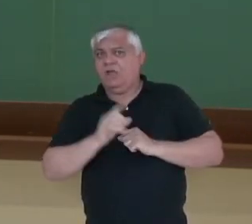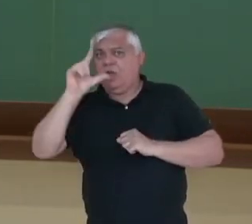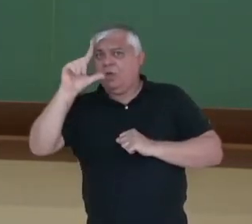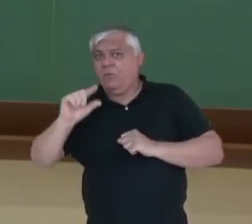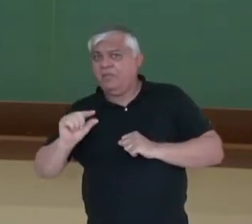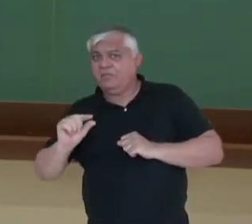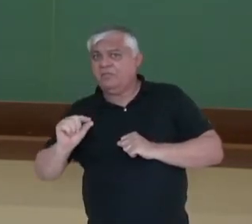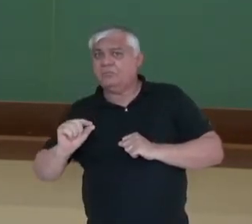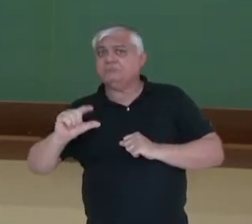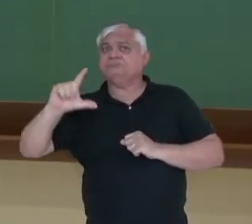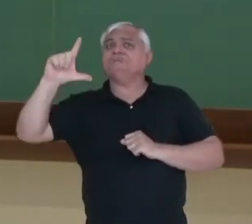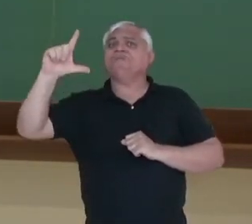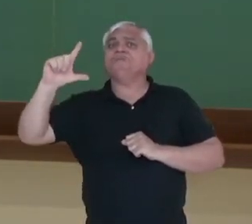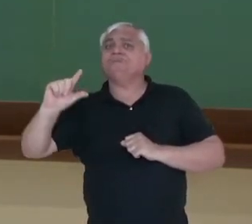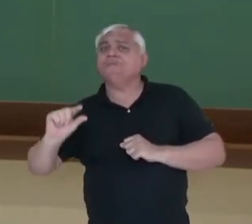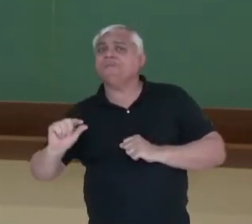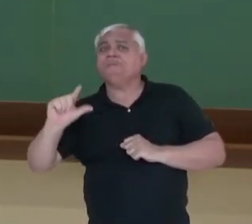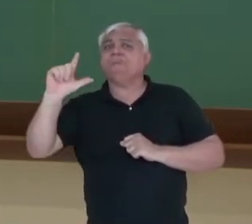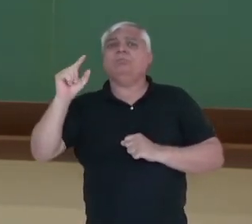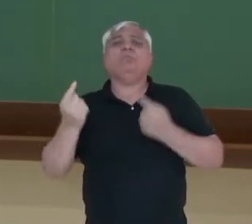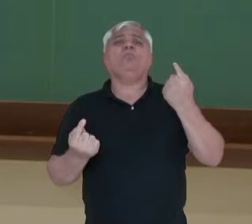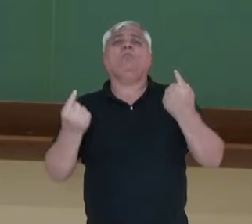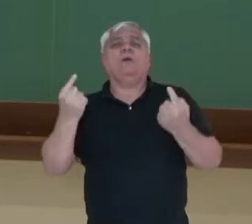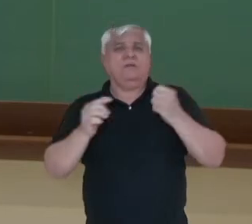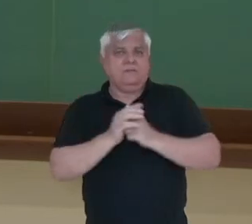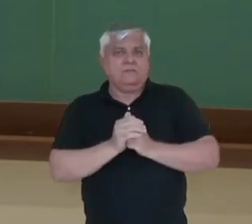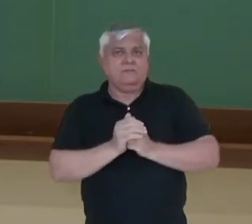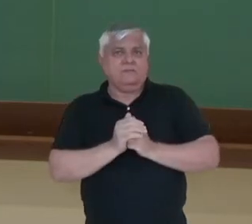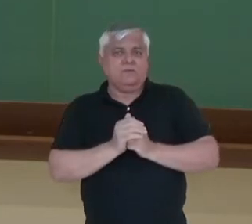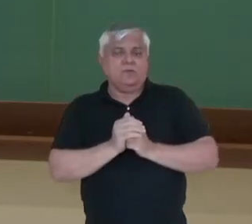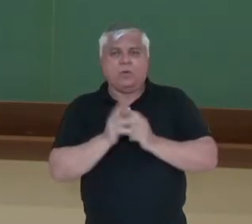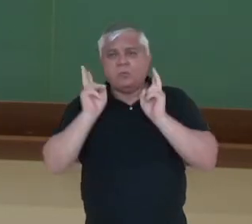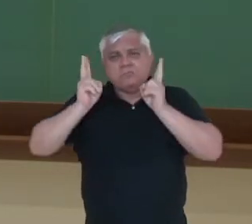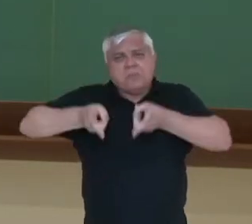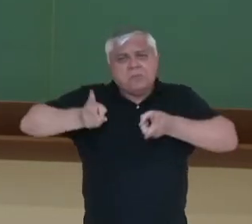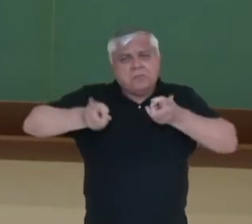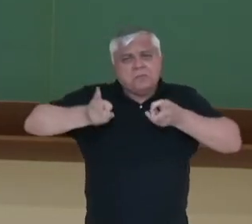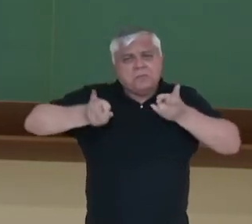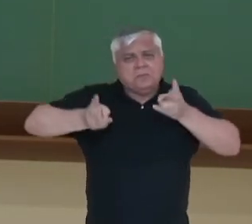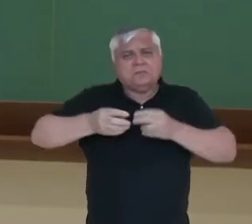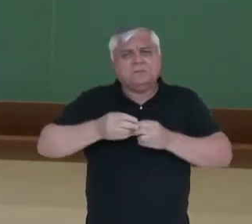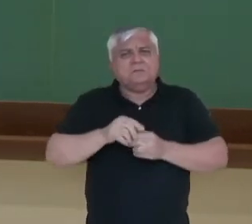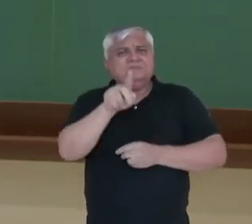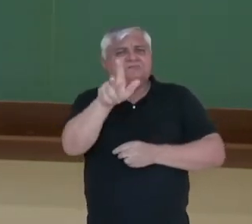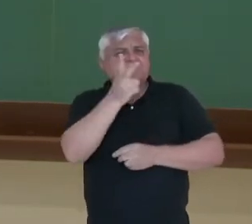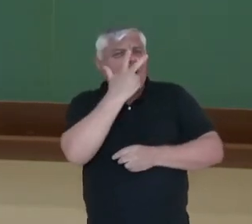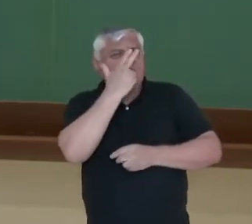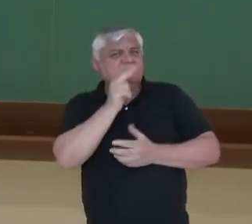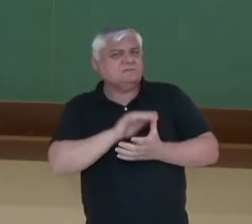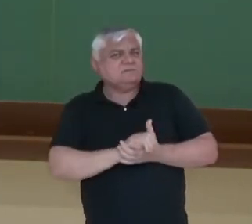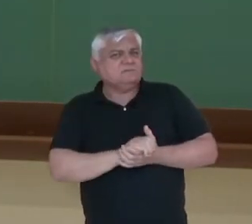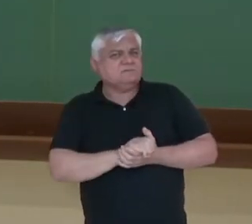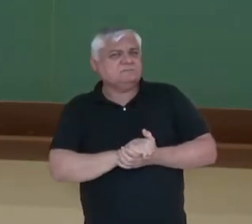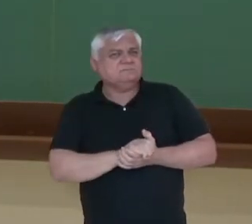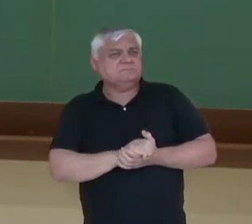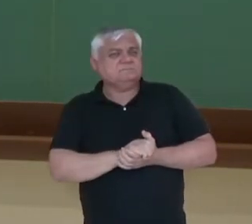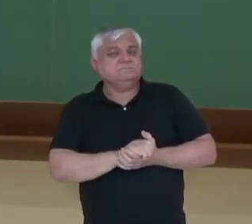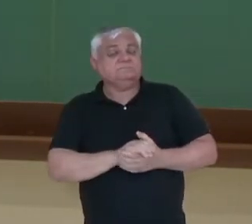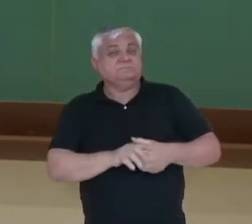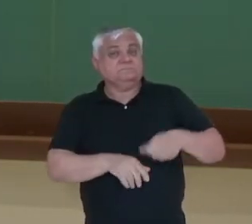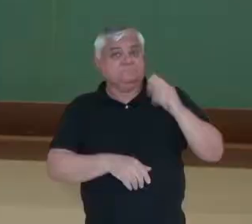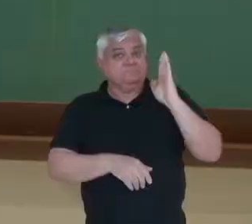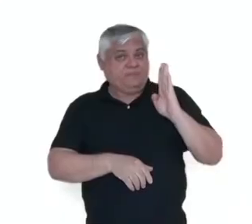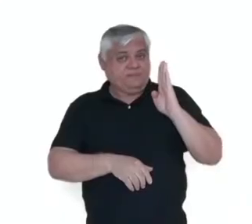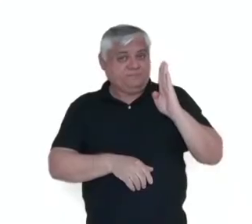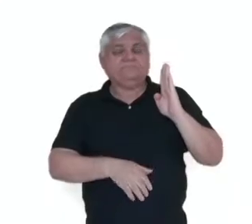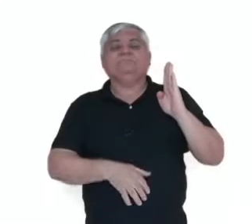aumenta? Será que diminui? Será que não sofre alteração? O que vocês acham? A segunda